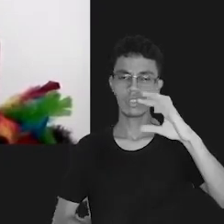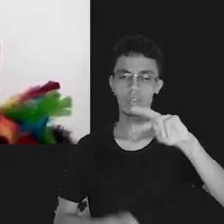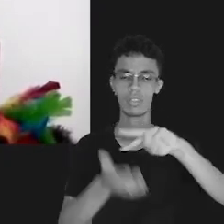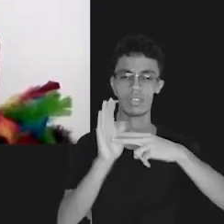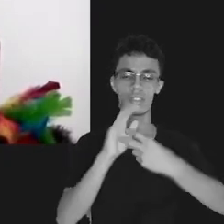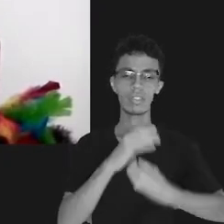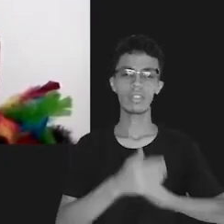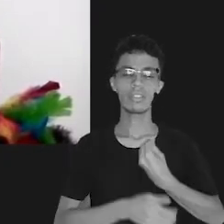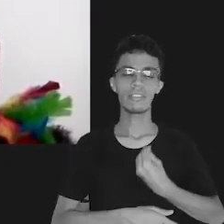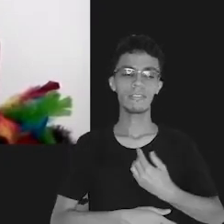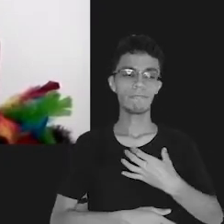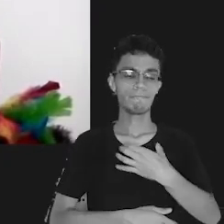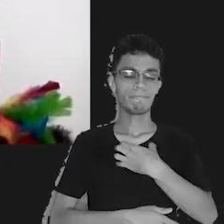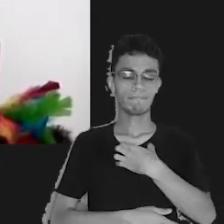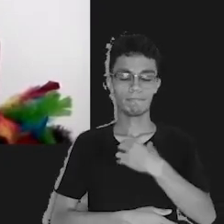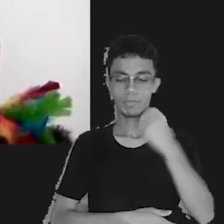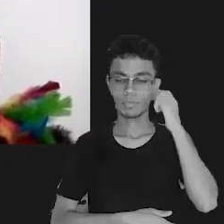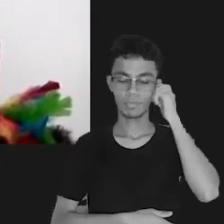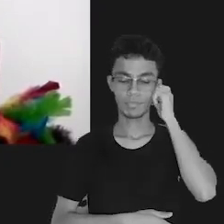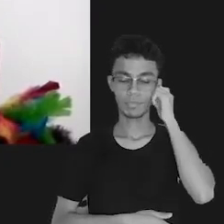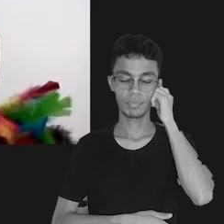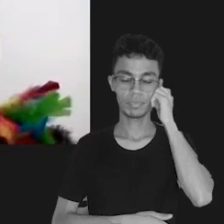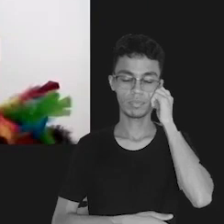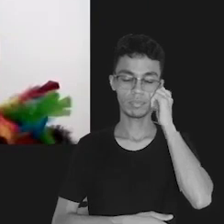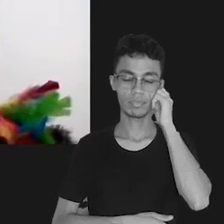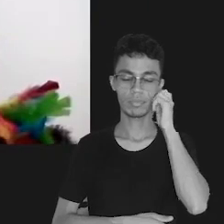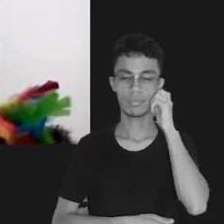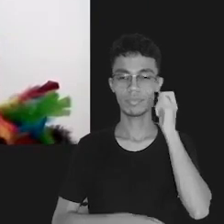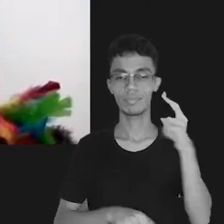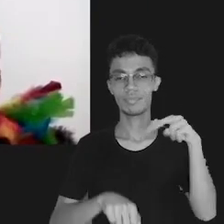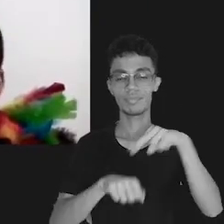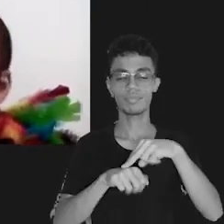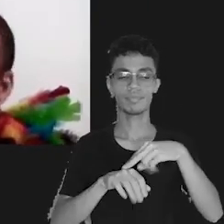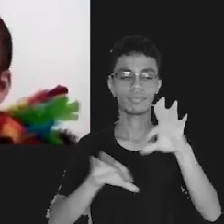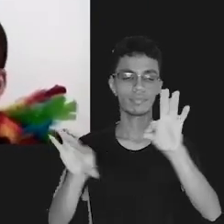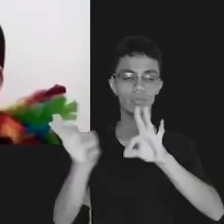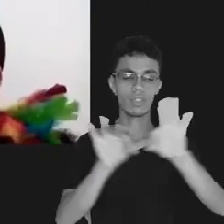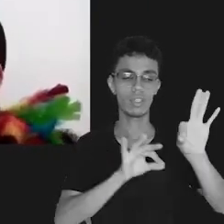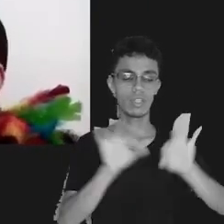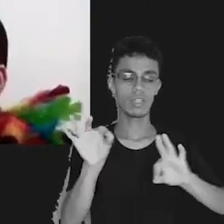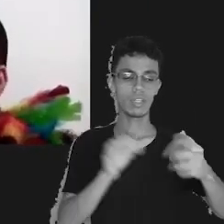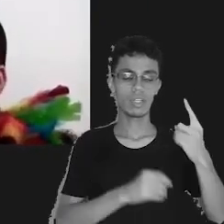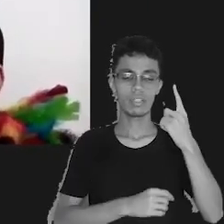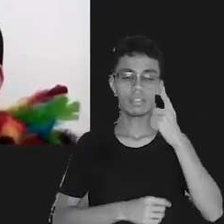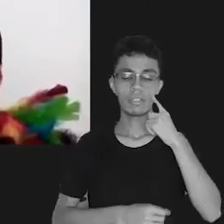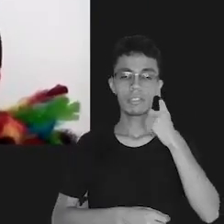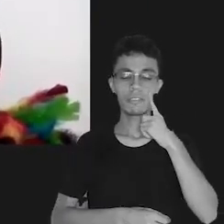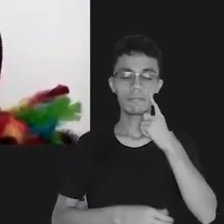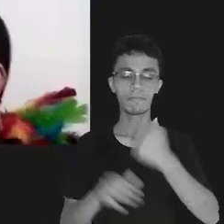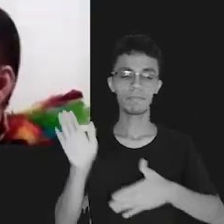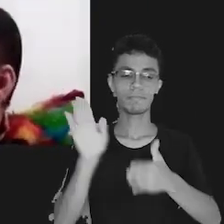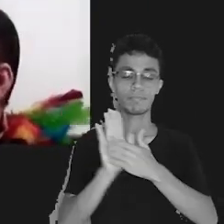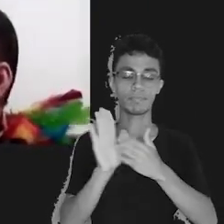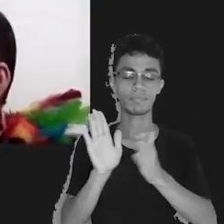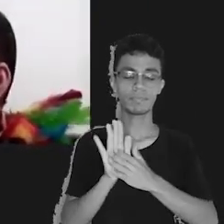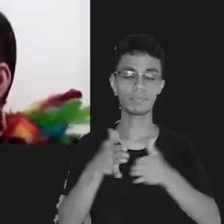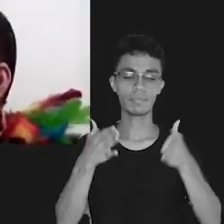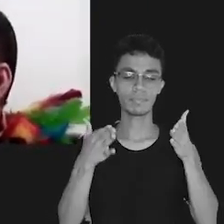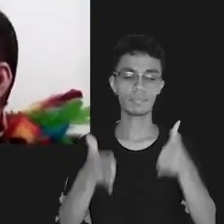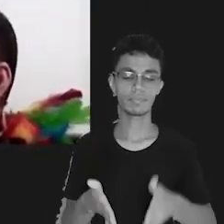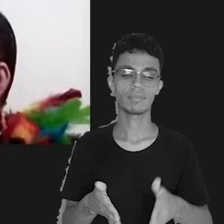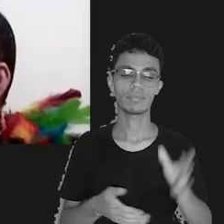fiquei tocado em poder acompanhar esse projeto e estar nessa proposta de hoje